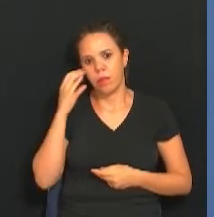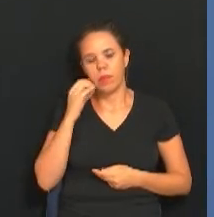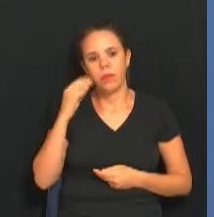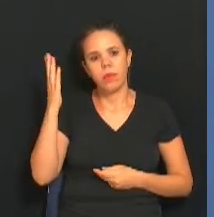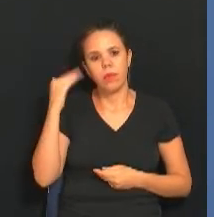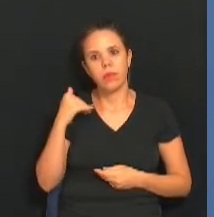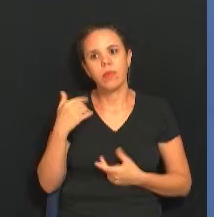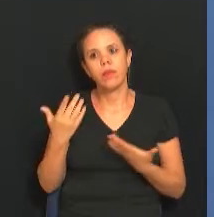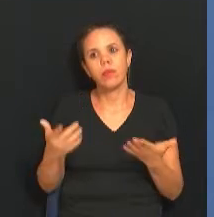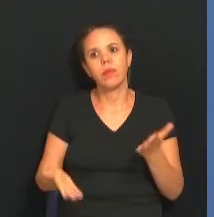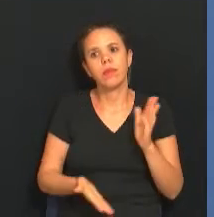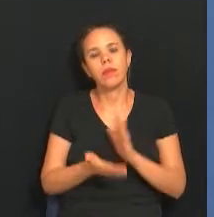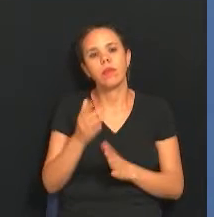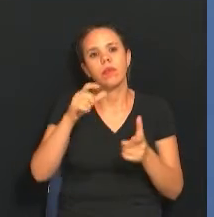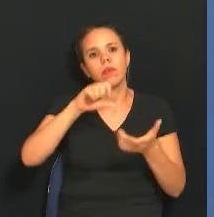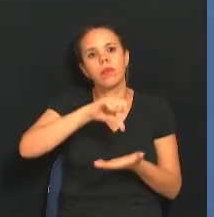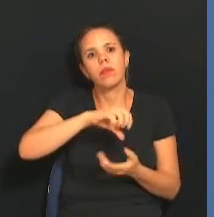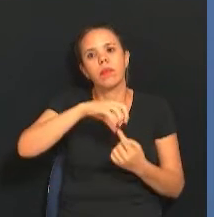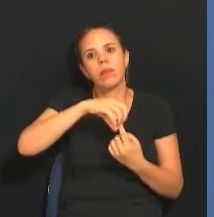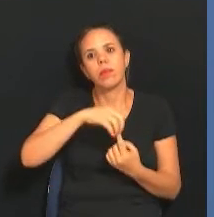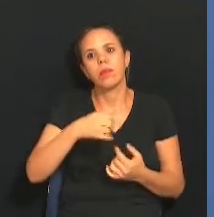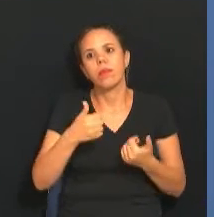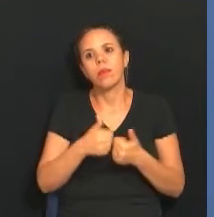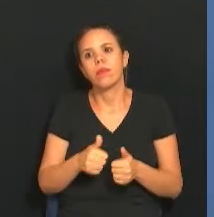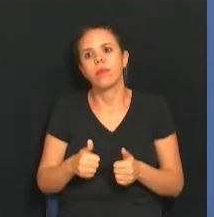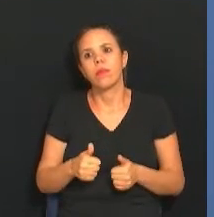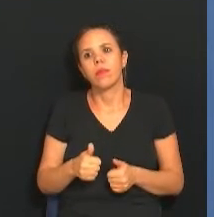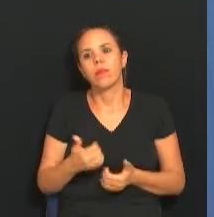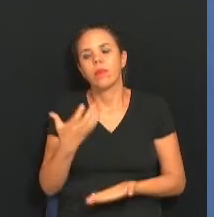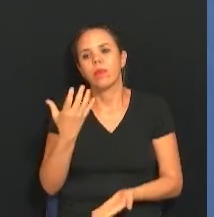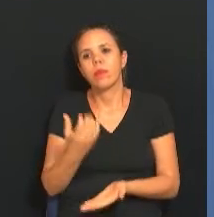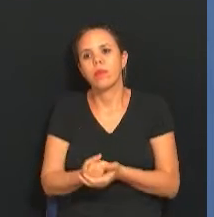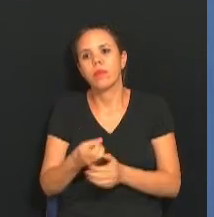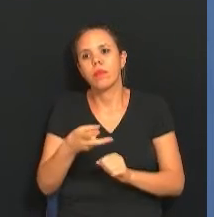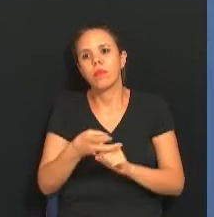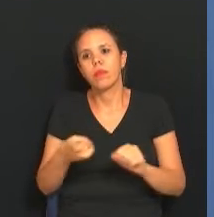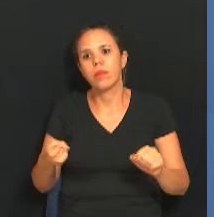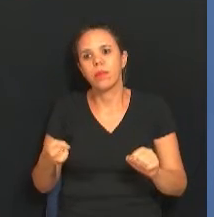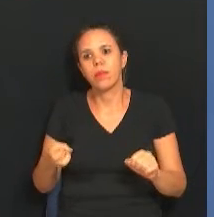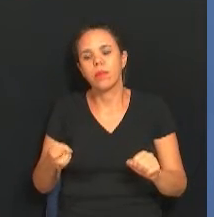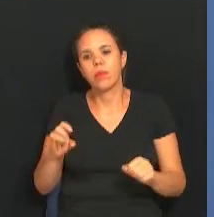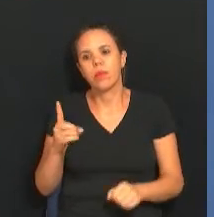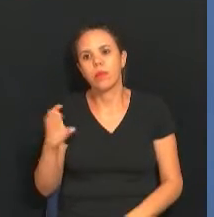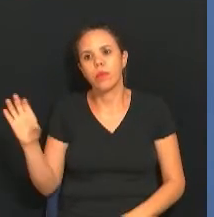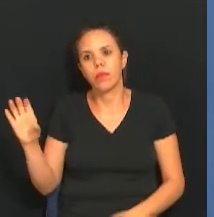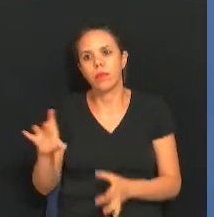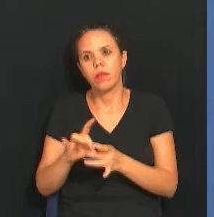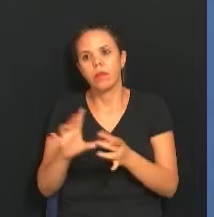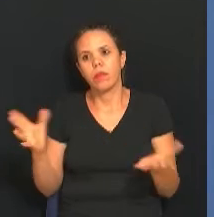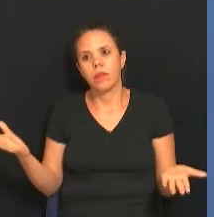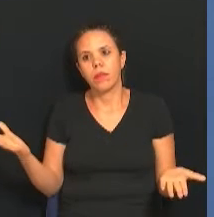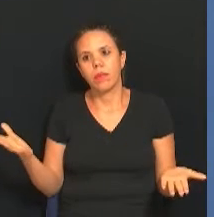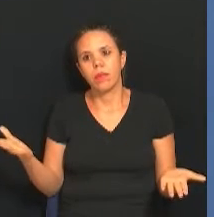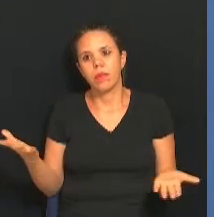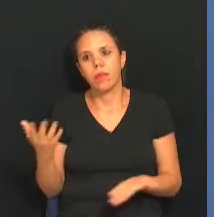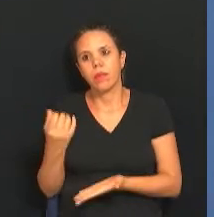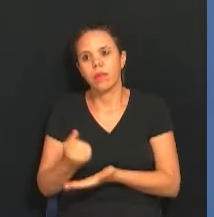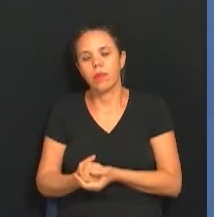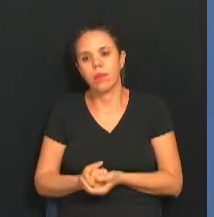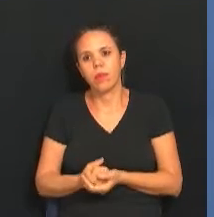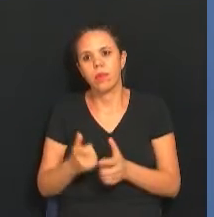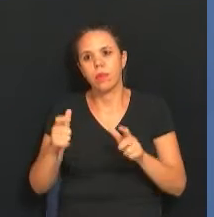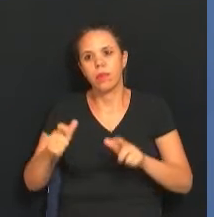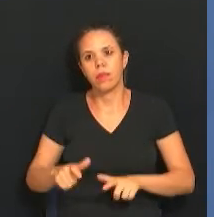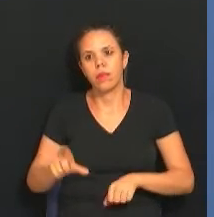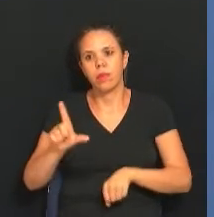saber Olha Para onde foi o ponto de ônibus ou então baixar o aplicativo emdec disponível para download ali